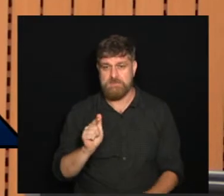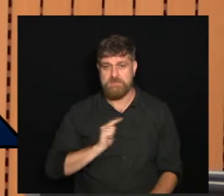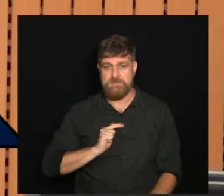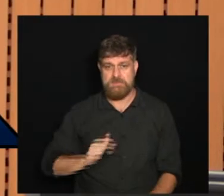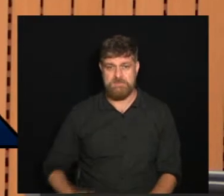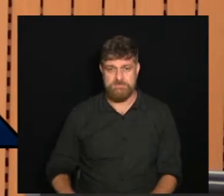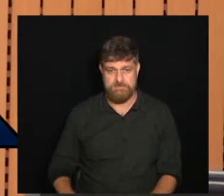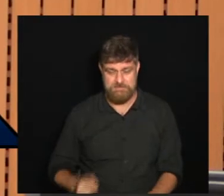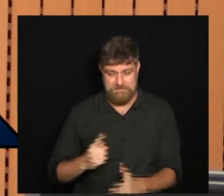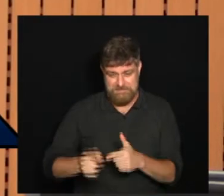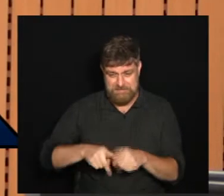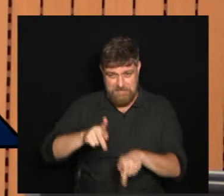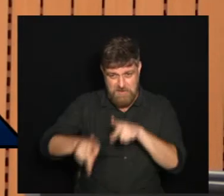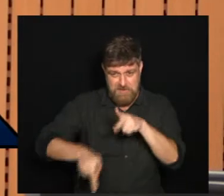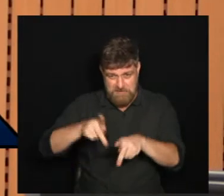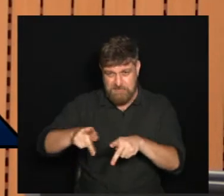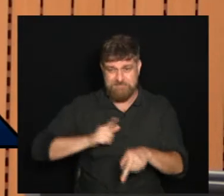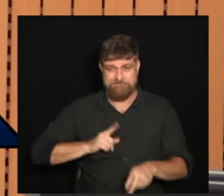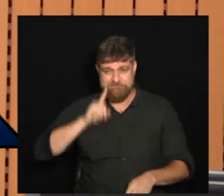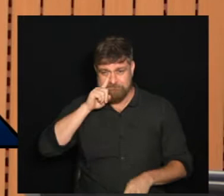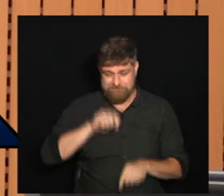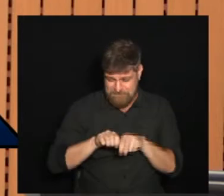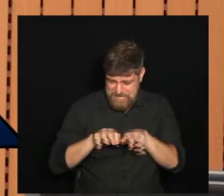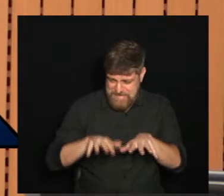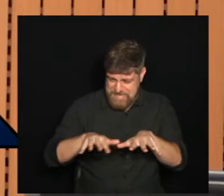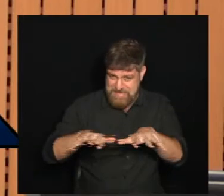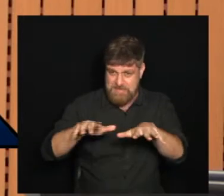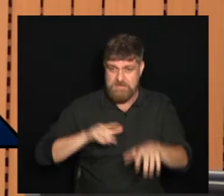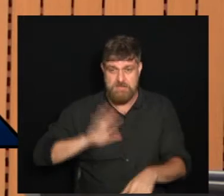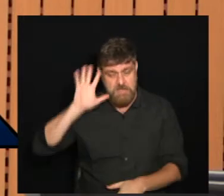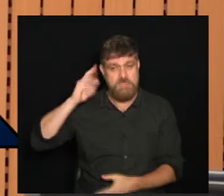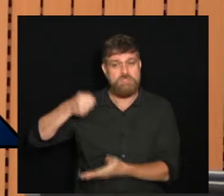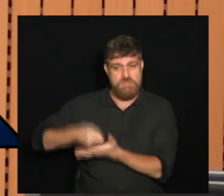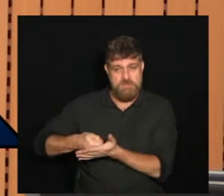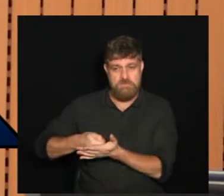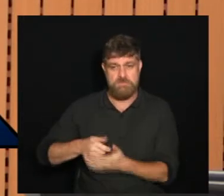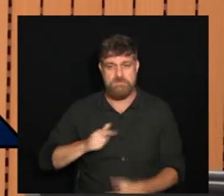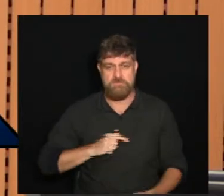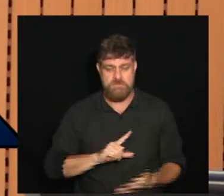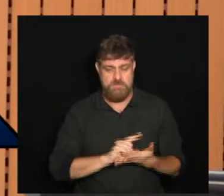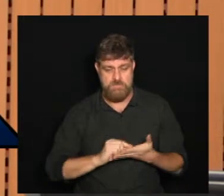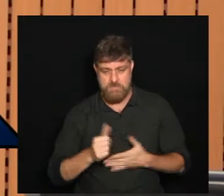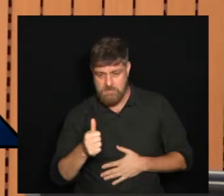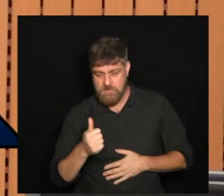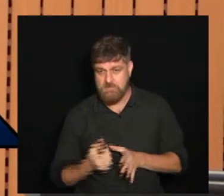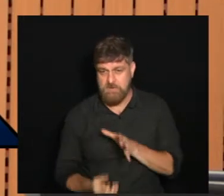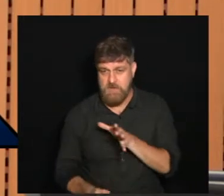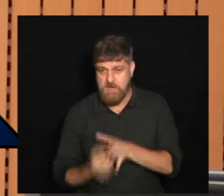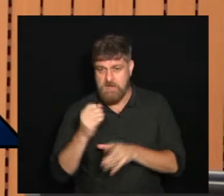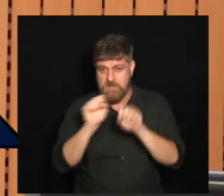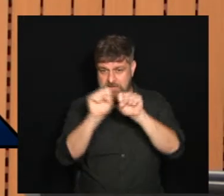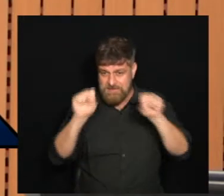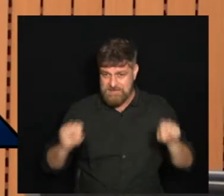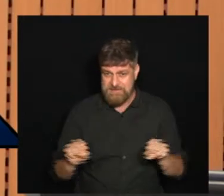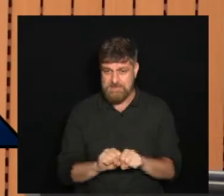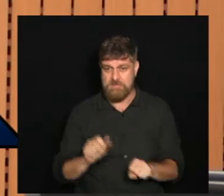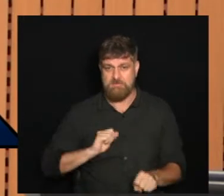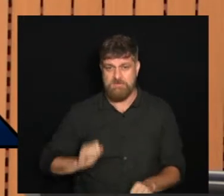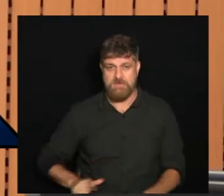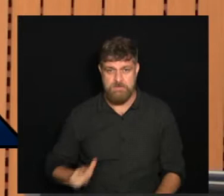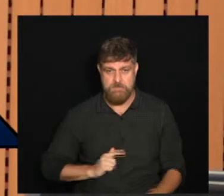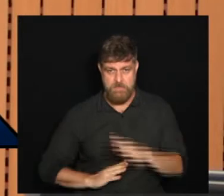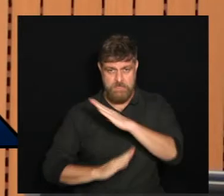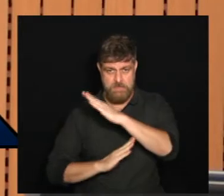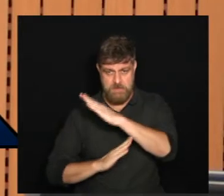calamidade pública e de outras situações extremas de força maior, resolve. Artigo 1º. Fica instituído o sistema de deliberação remota da